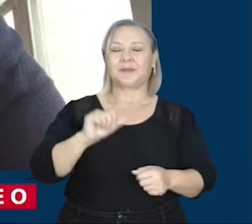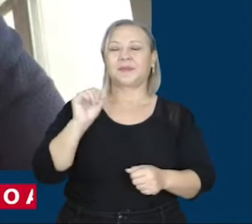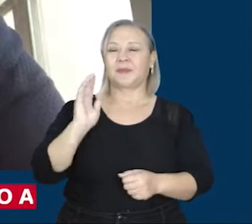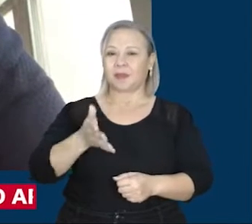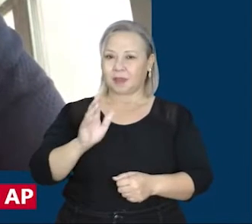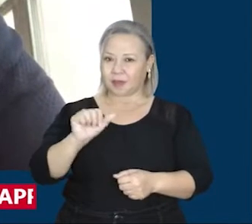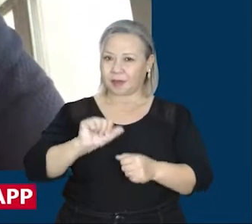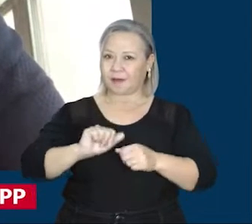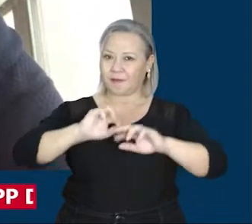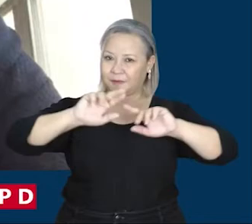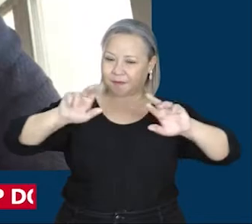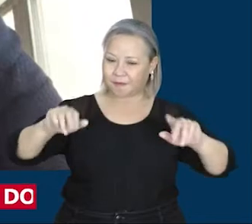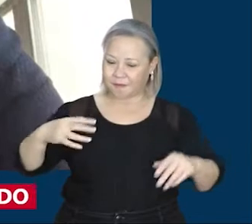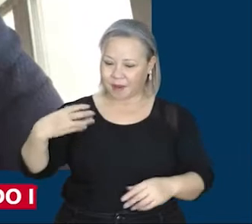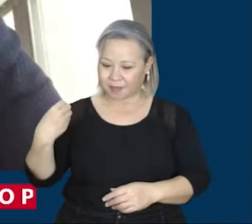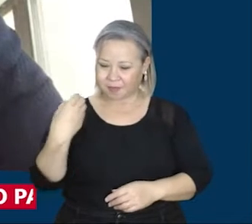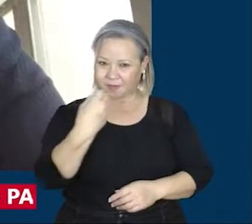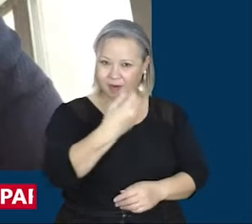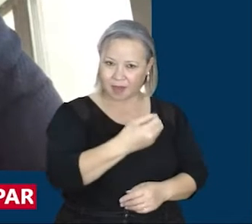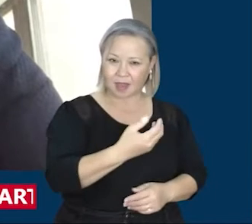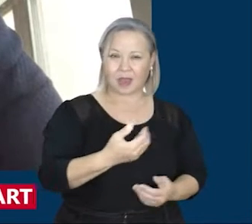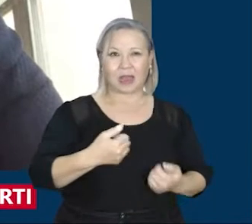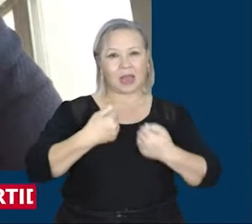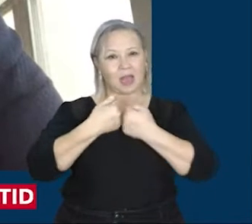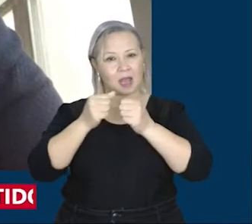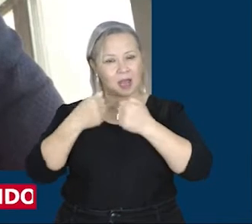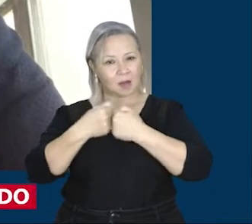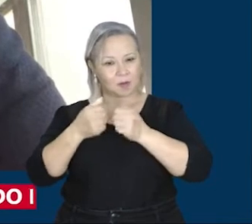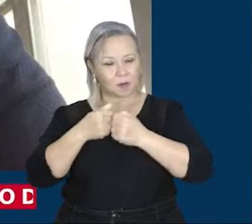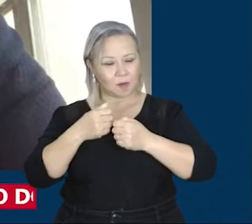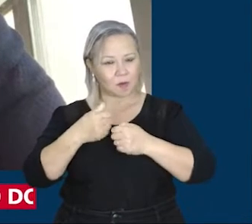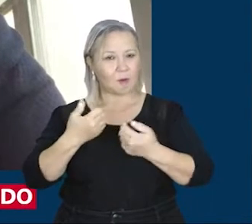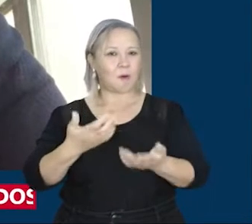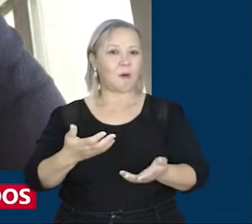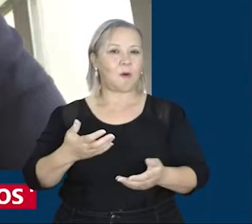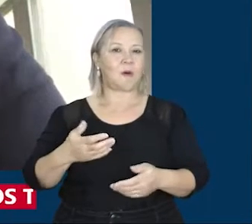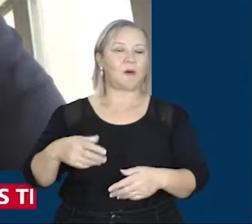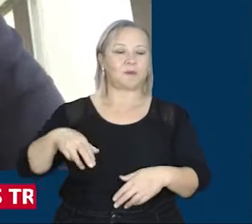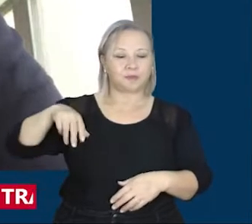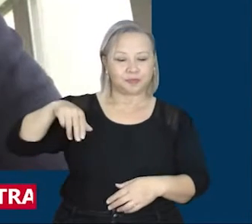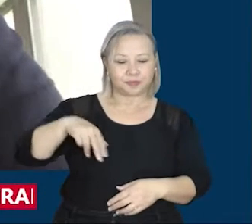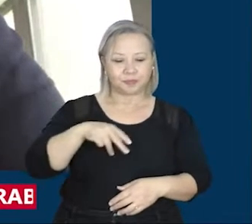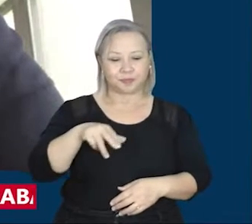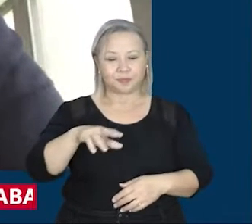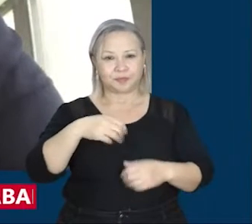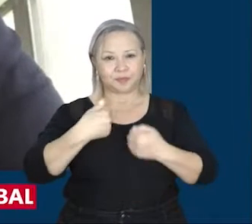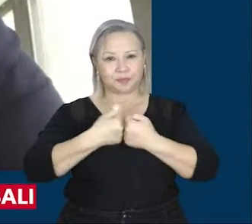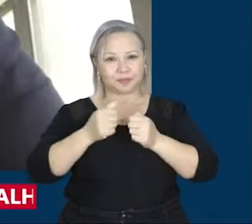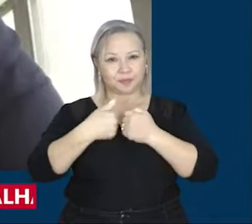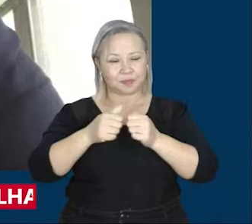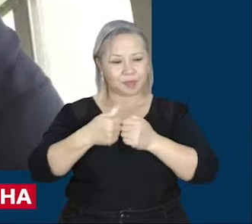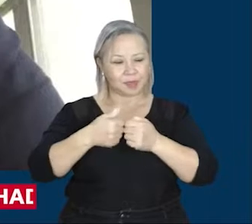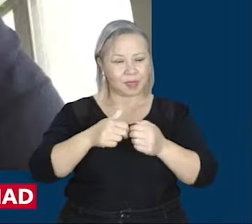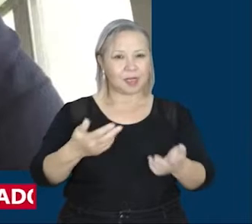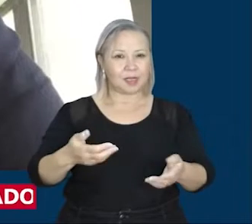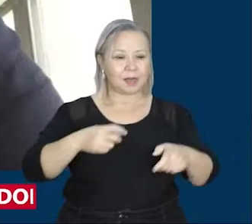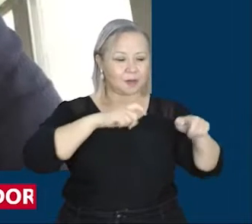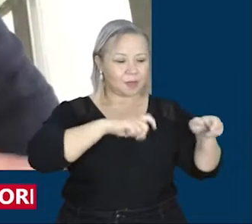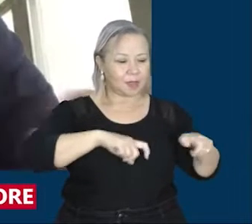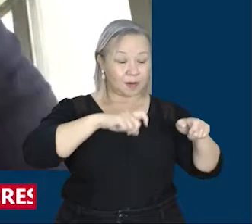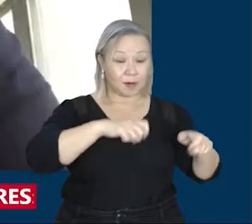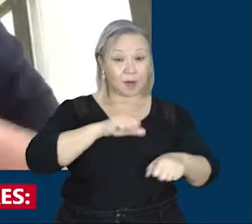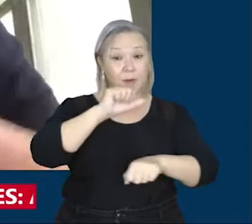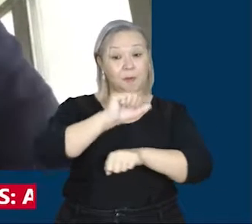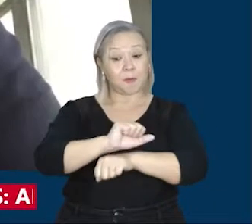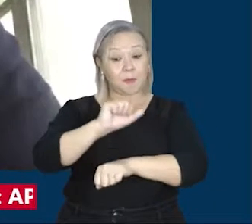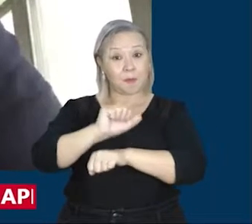uma vez com a caravana, né, com ônibus andando pelo interior, onde ele foi obrigado a parar várias vezes em lugares que não estavam programados,